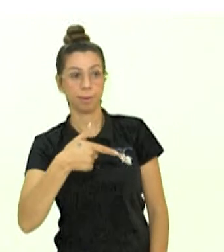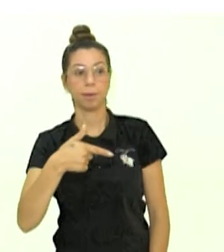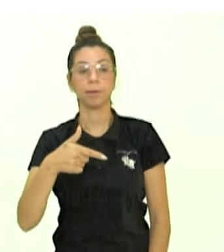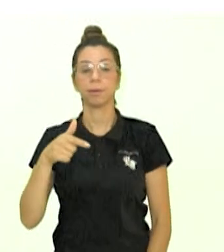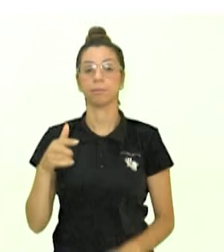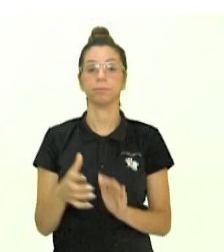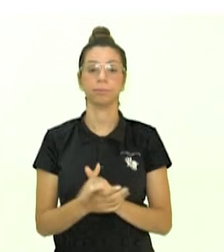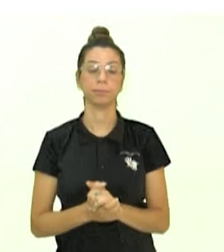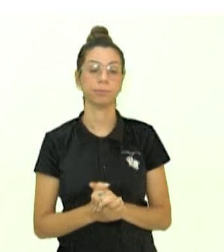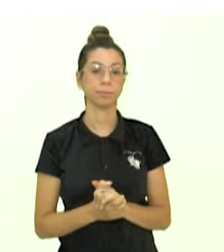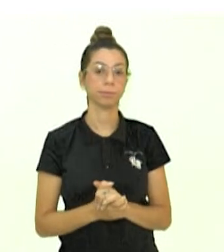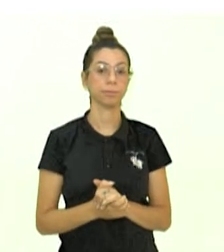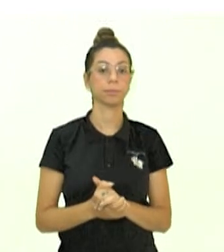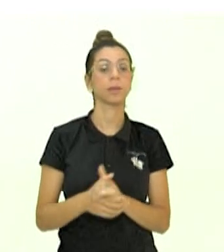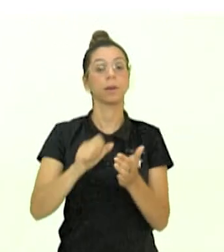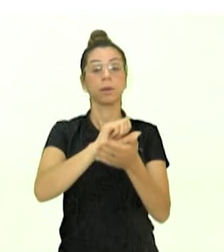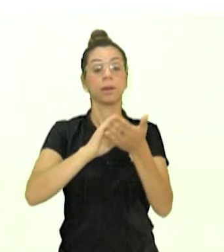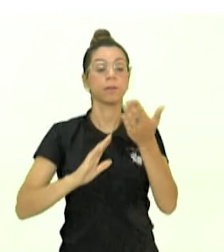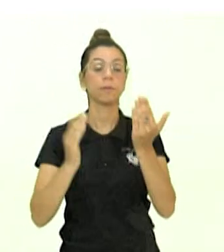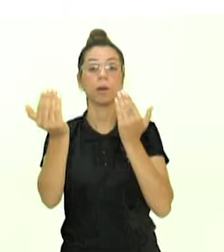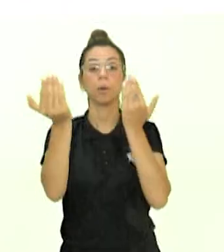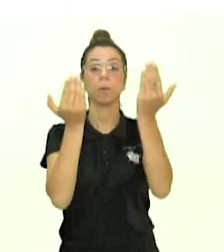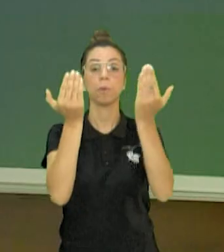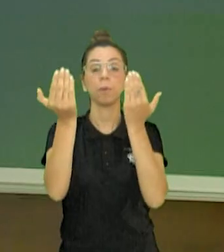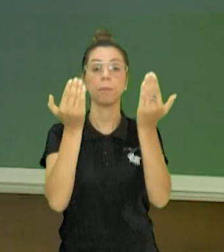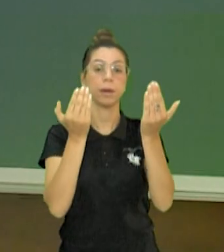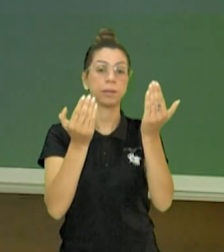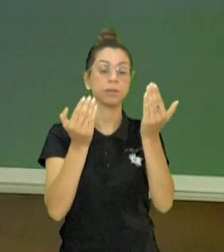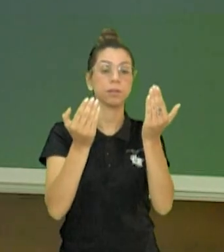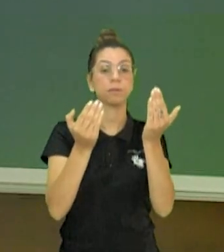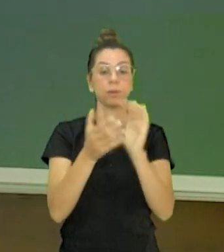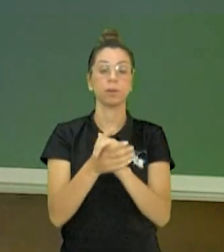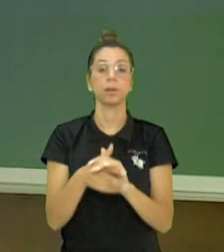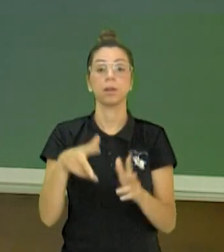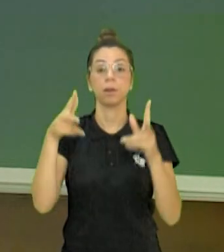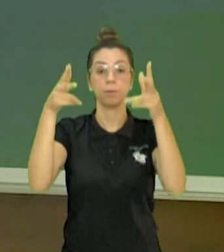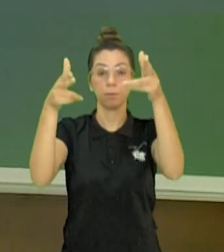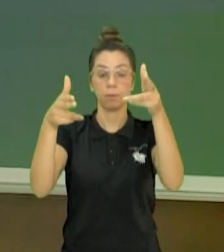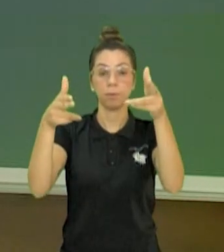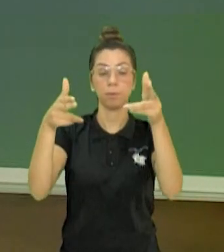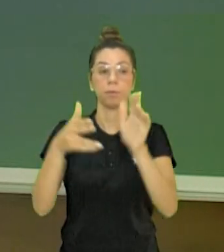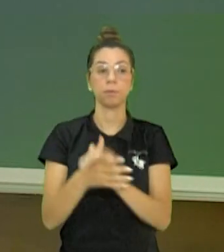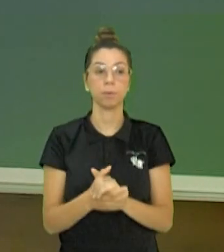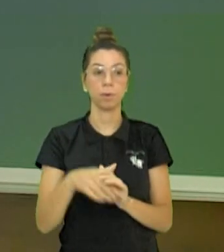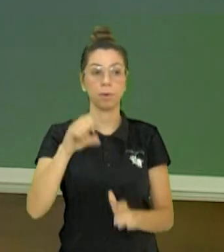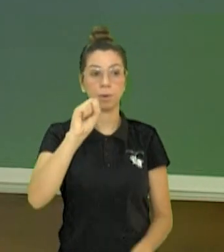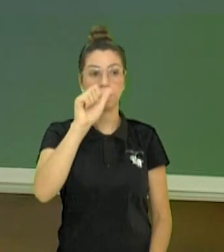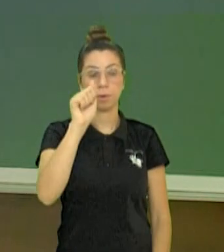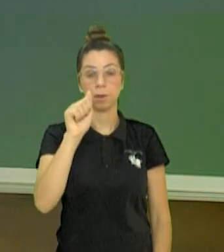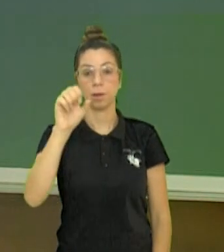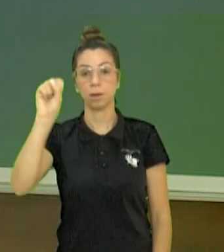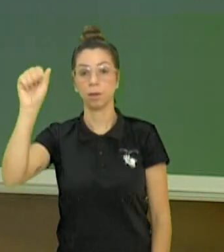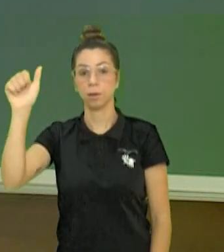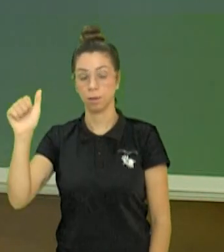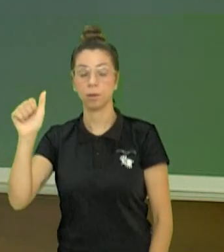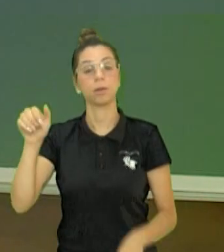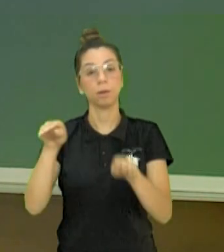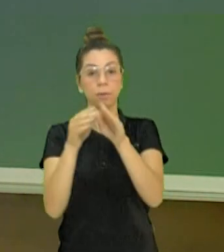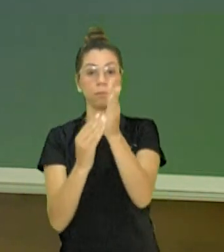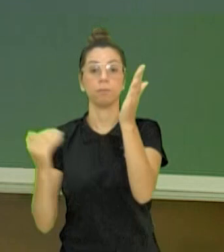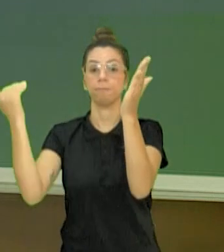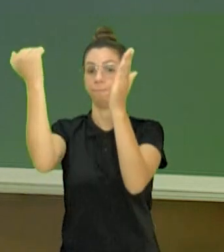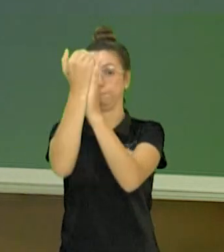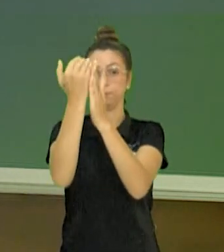estava trabalhando de igualdade, tão quanto, né? Que tá aqui, olha, as. Agora a gente já foi para superioridade, o